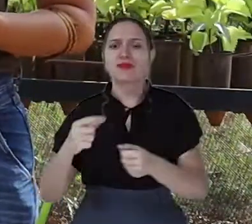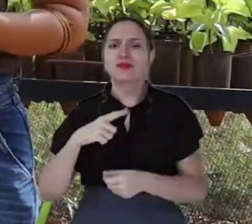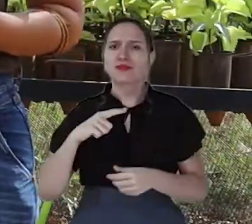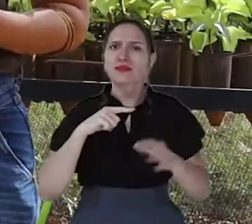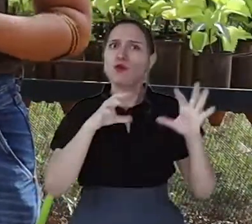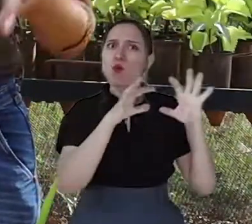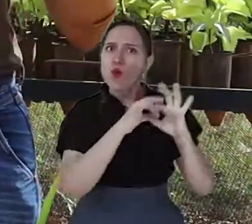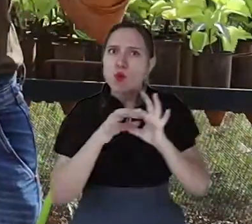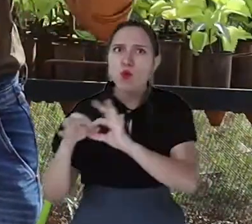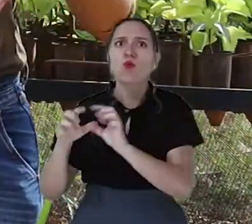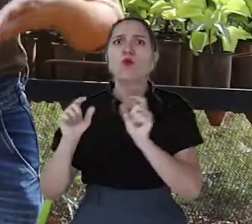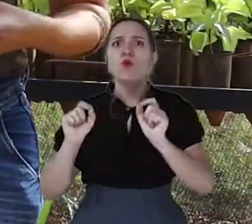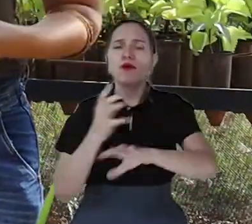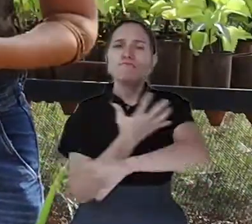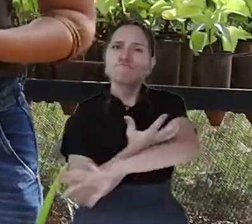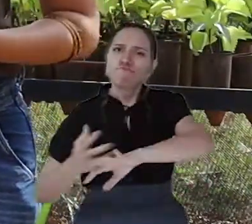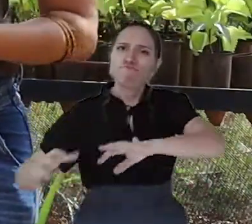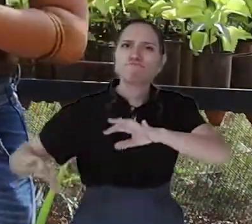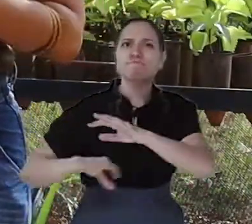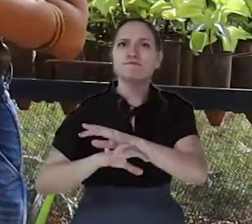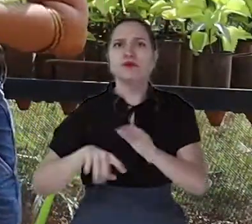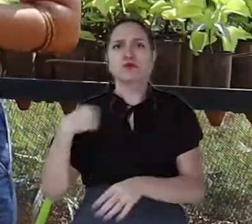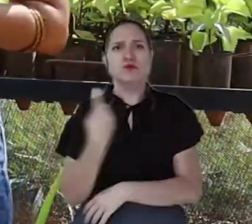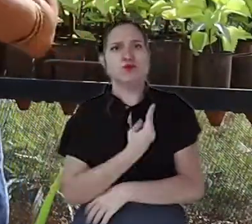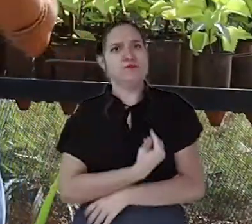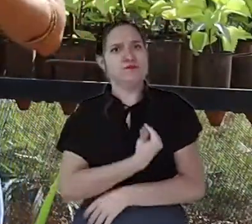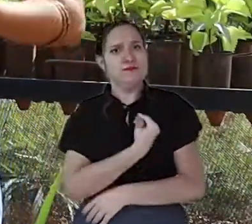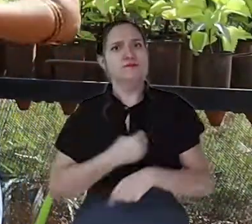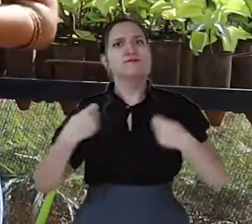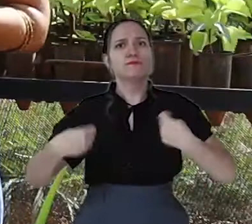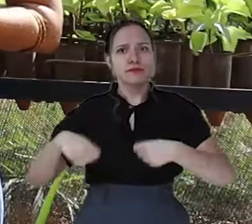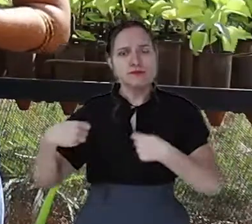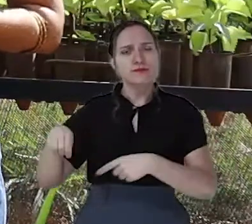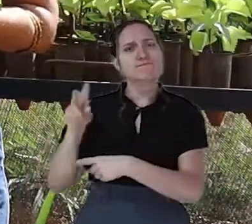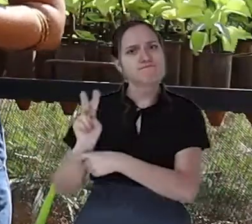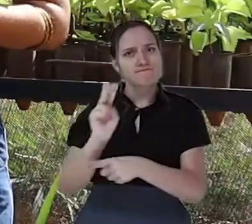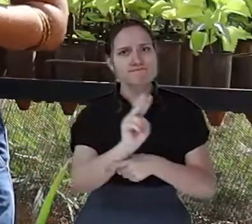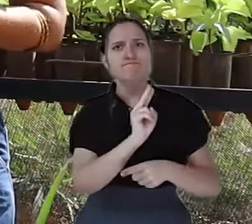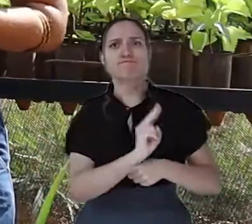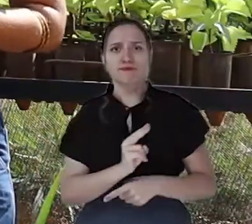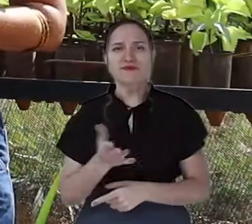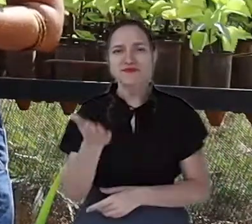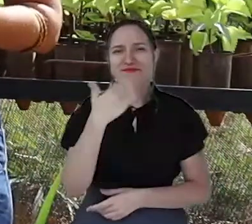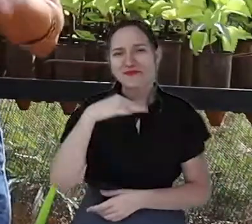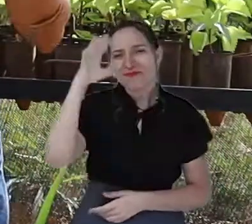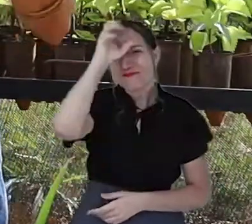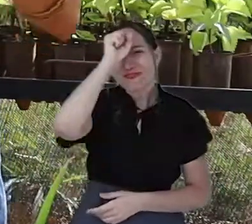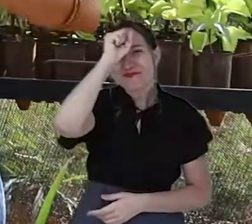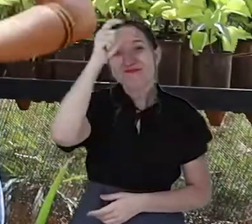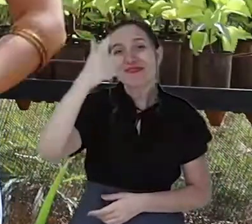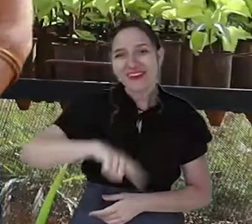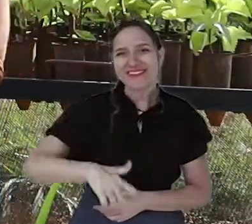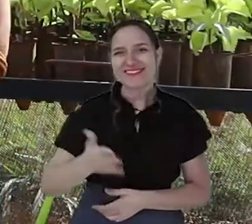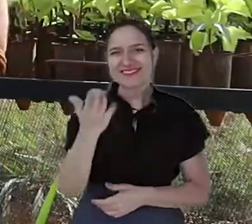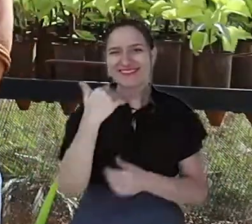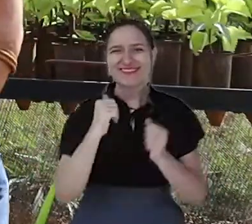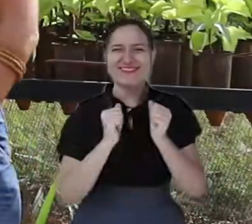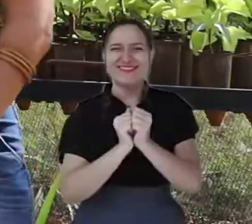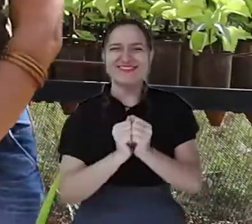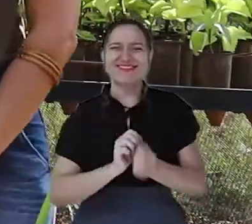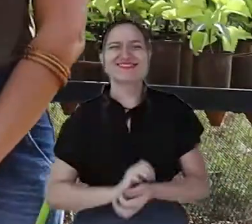ecossistema. É o bioma onde a gente vive e cabe a nós preservarmos esse bioma. Vamos aprender um pouco mais? Vem